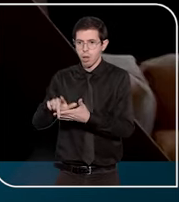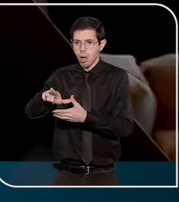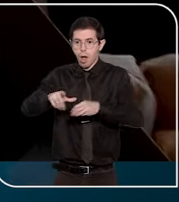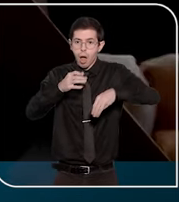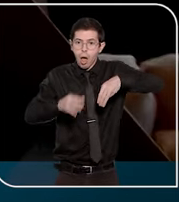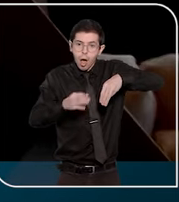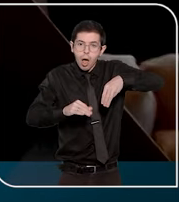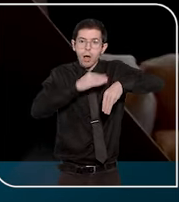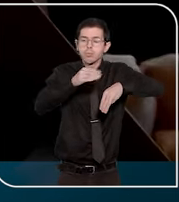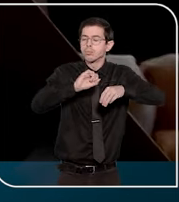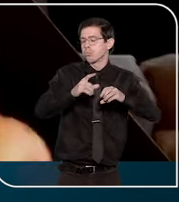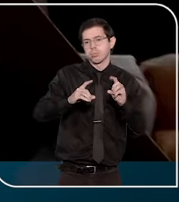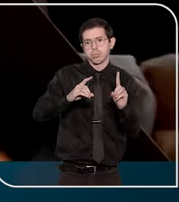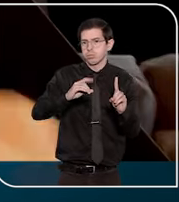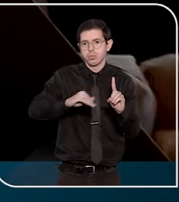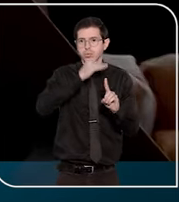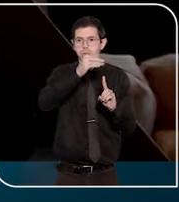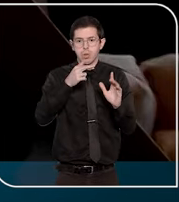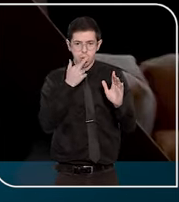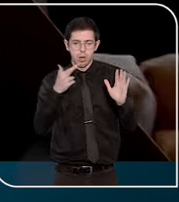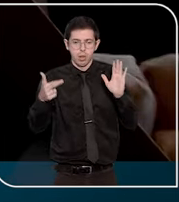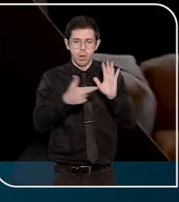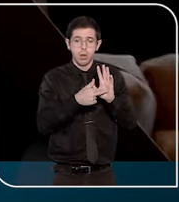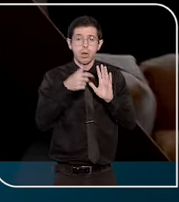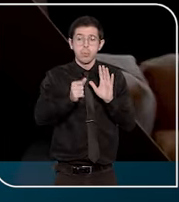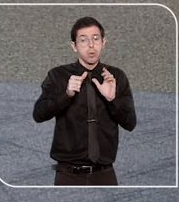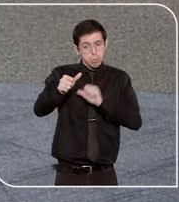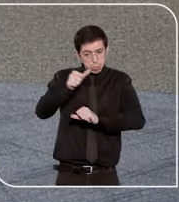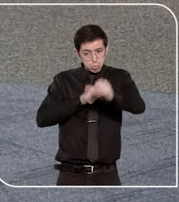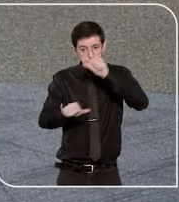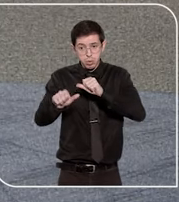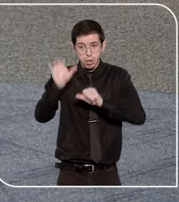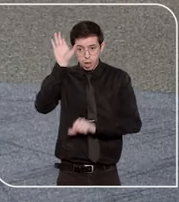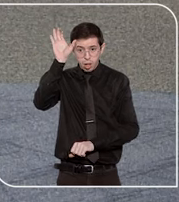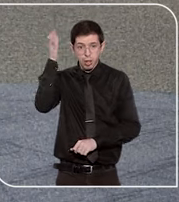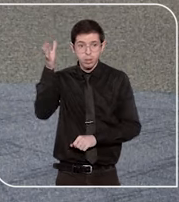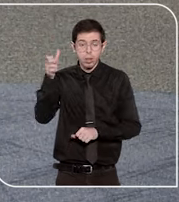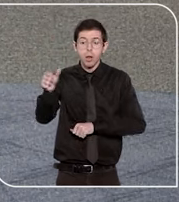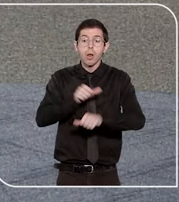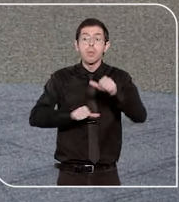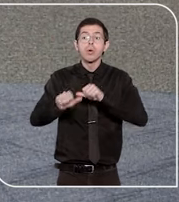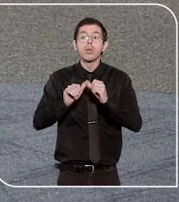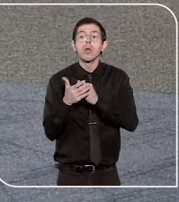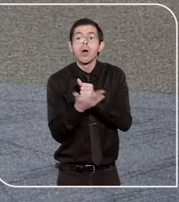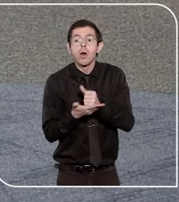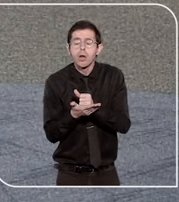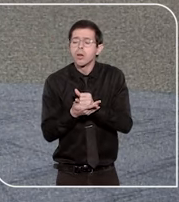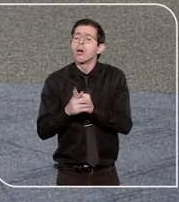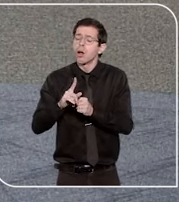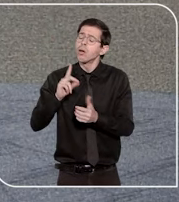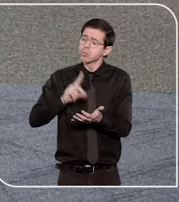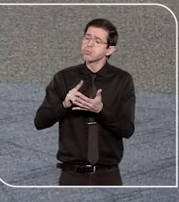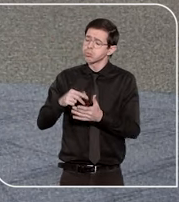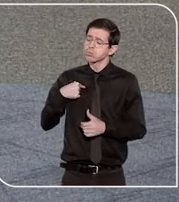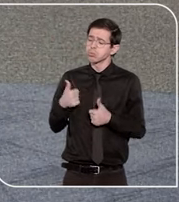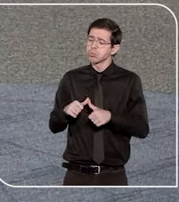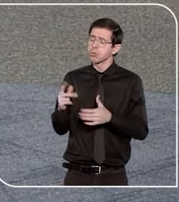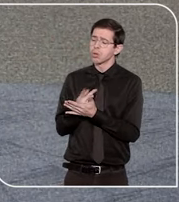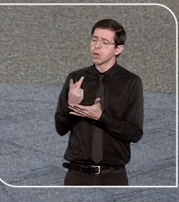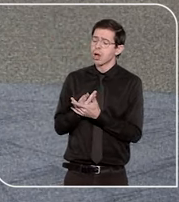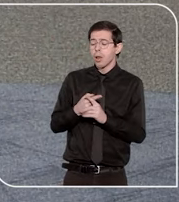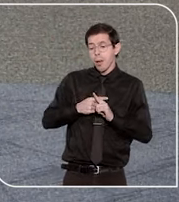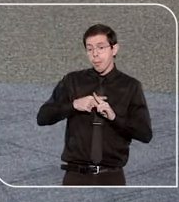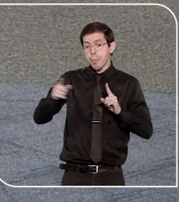ou desembargador relator, ele pode reconsiderar a decisão dele, mudando os fundamentos, ele não, realmente, eu estava errado nisso aqui,